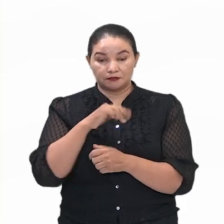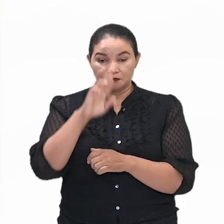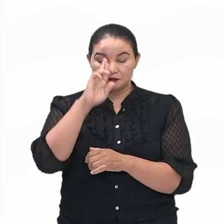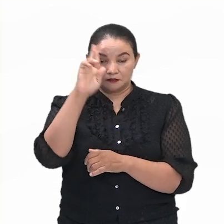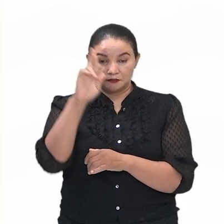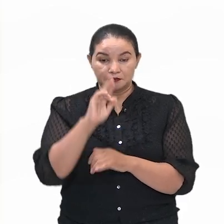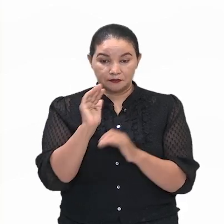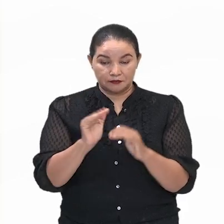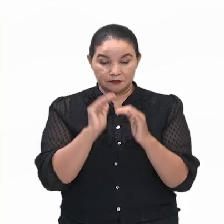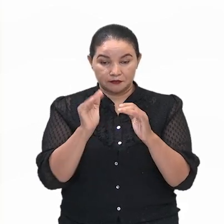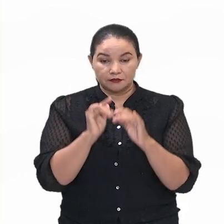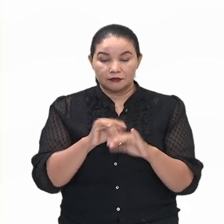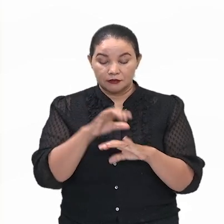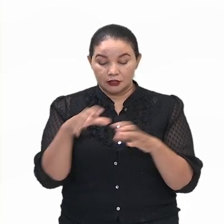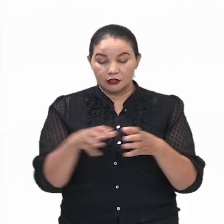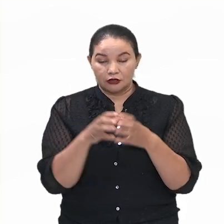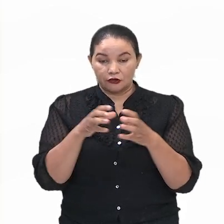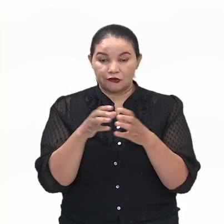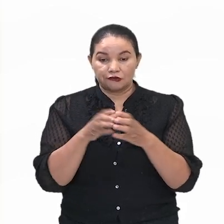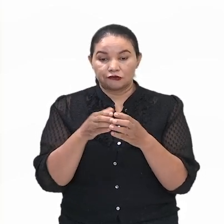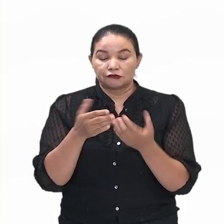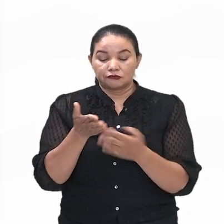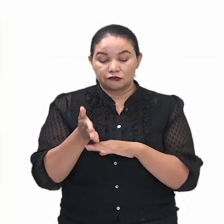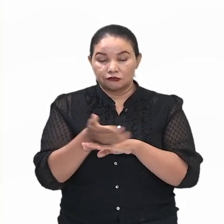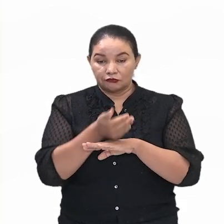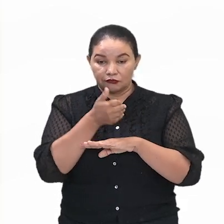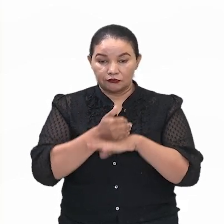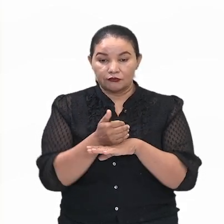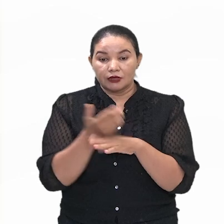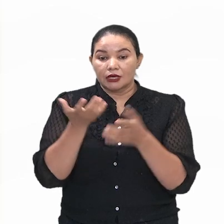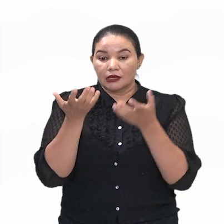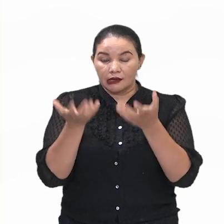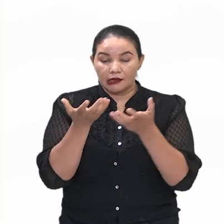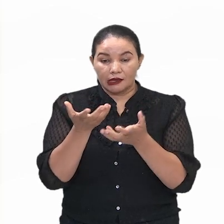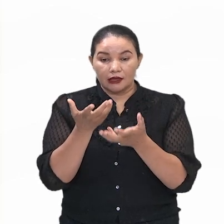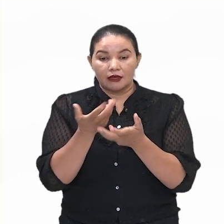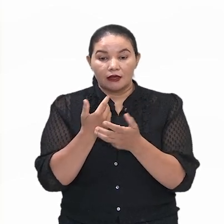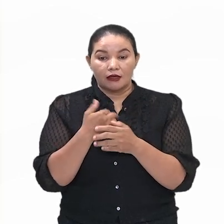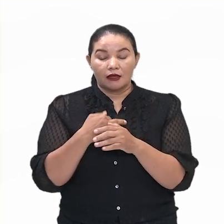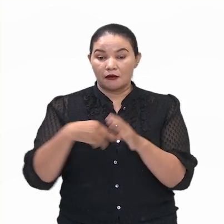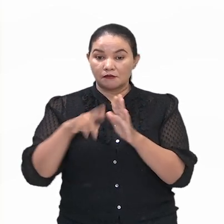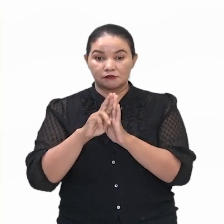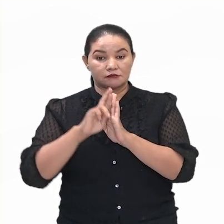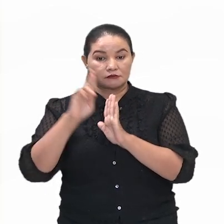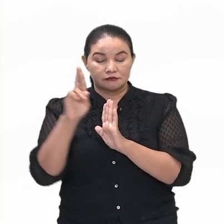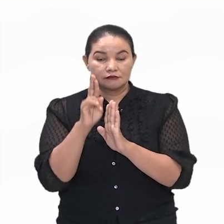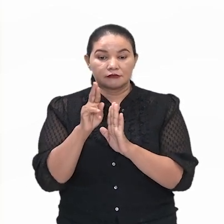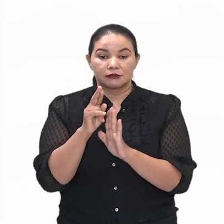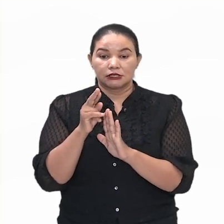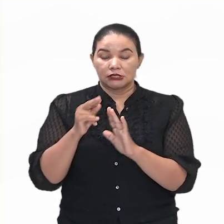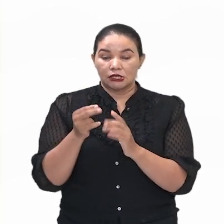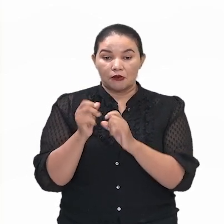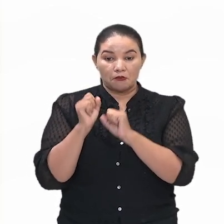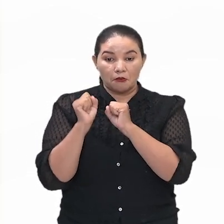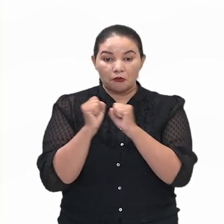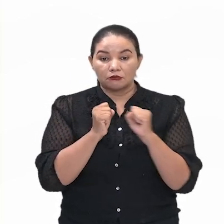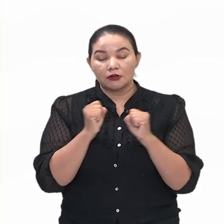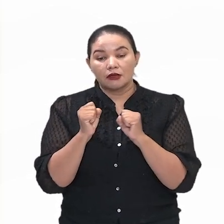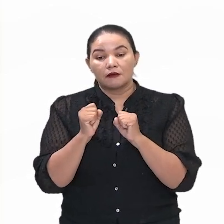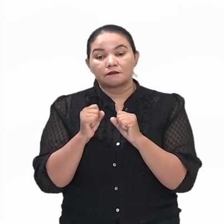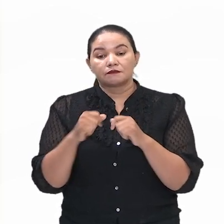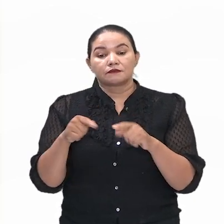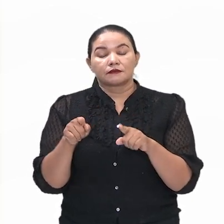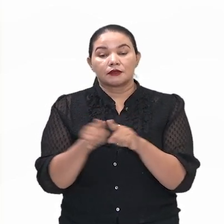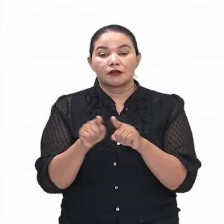no território colonial, eles queriam ter mais representatividade, eles queriam ter mais poder. À medida que